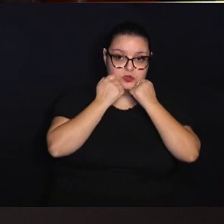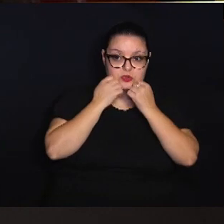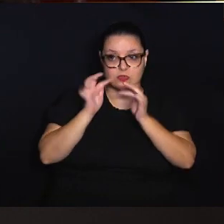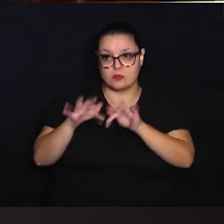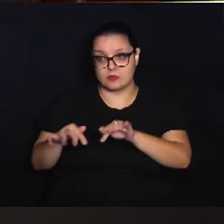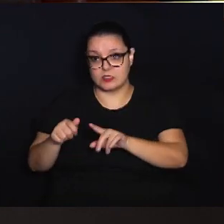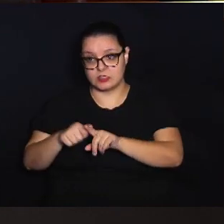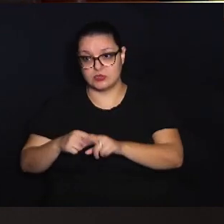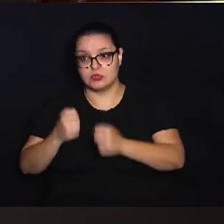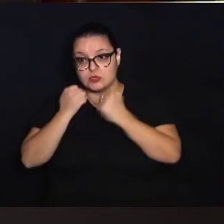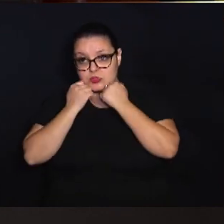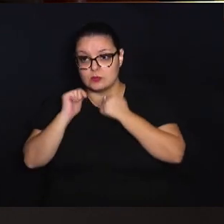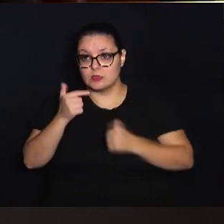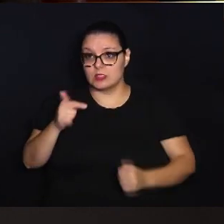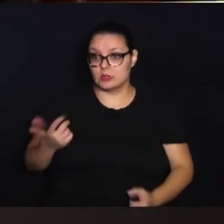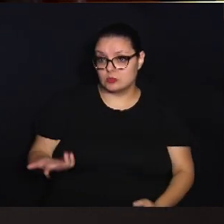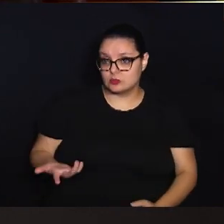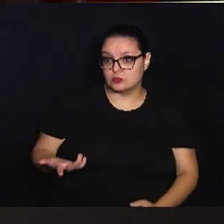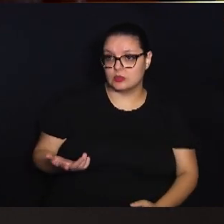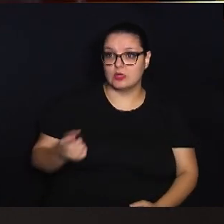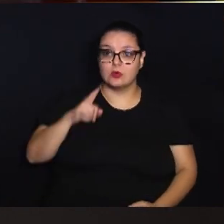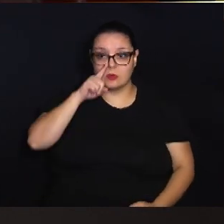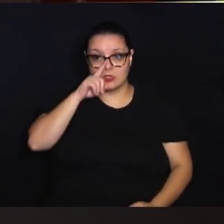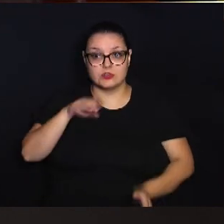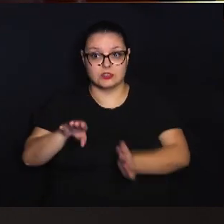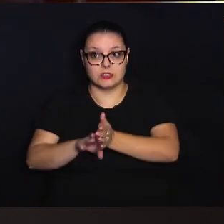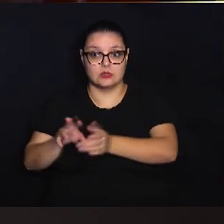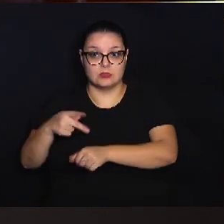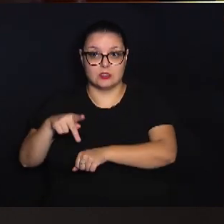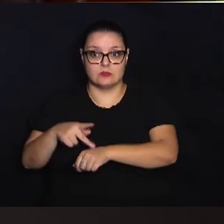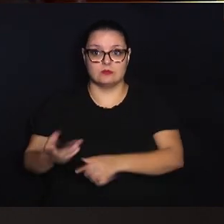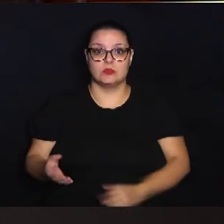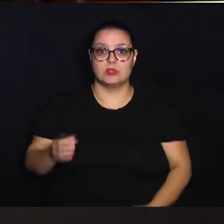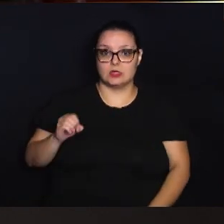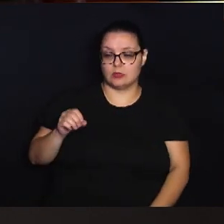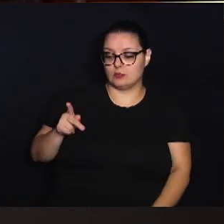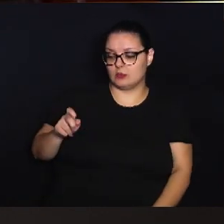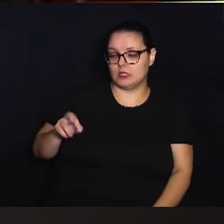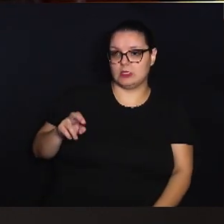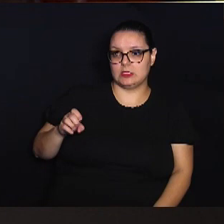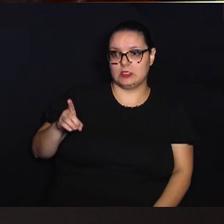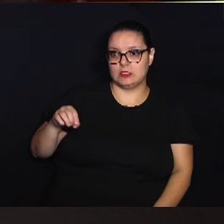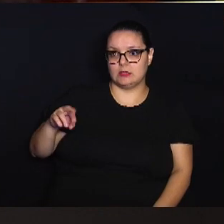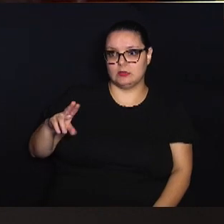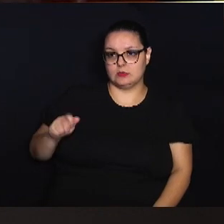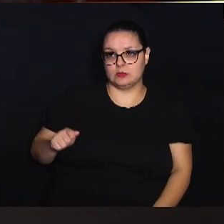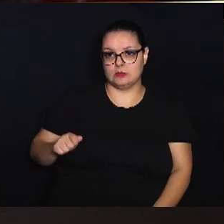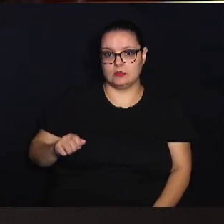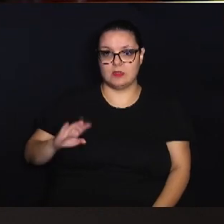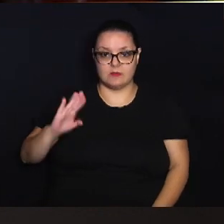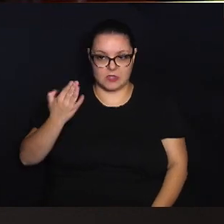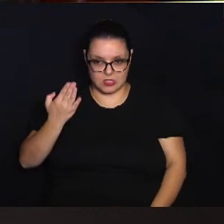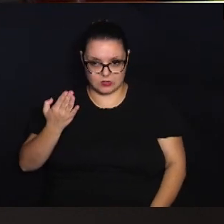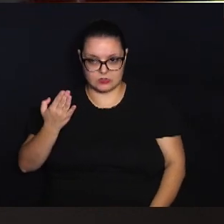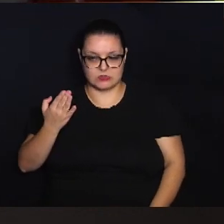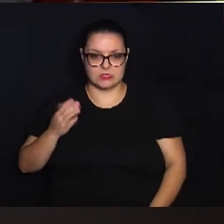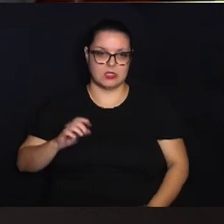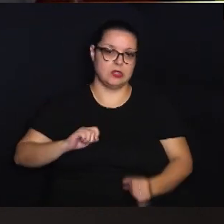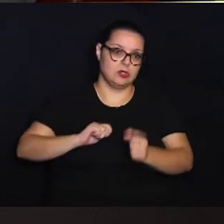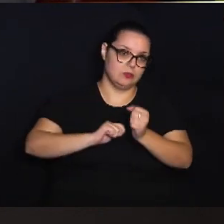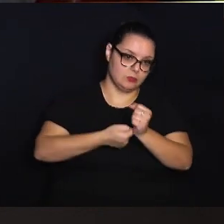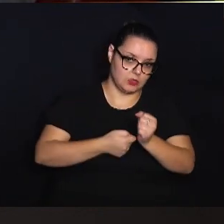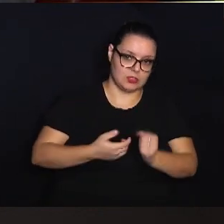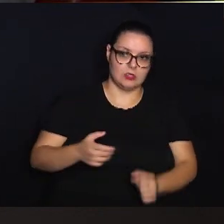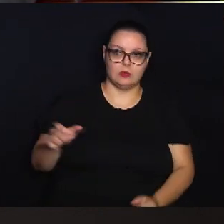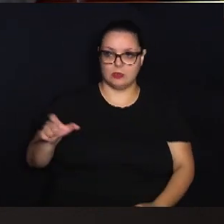julho. Então eu já faço isso para que não ocorra o risco de você chegar no país e a operadora entender que alguém está tentando falsificar seu cartão e bloquear seu